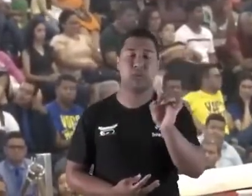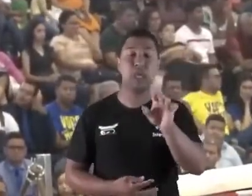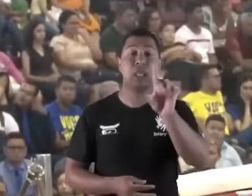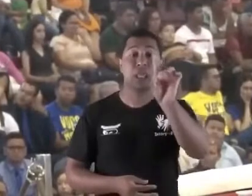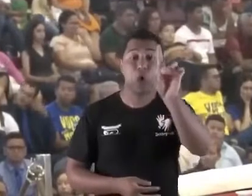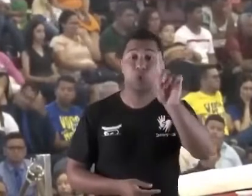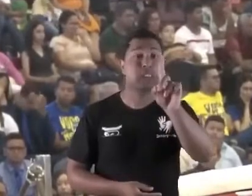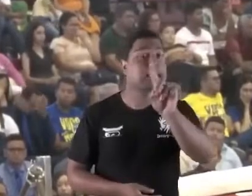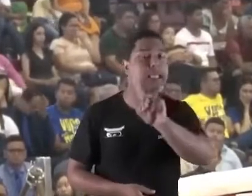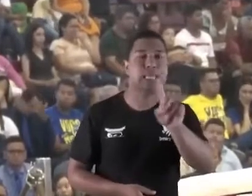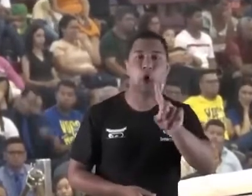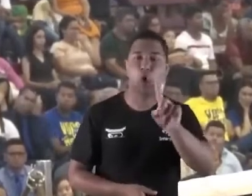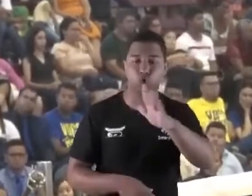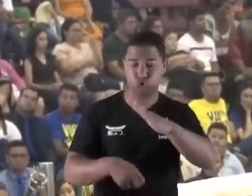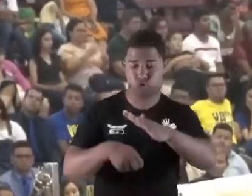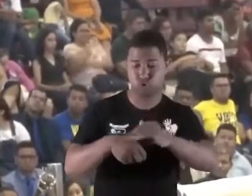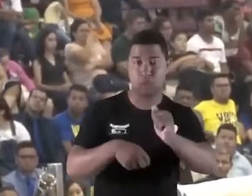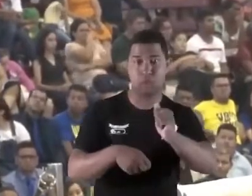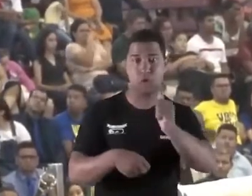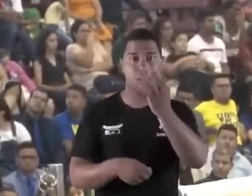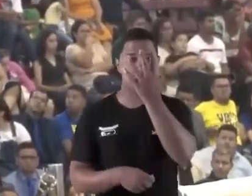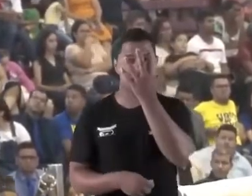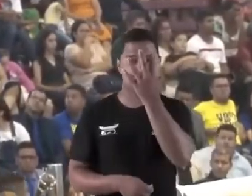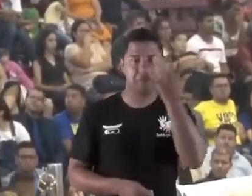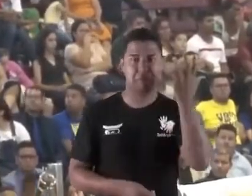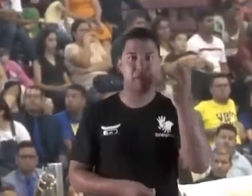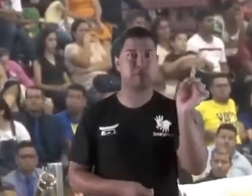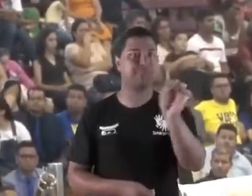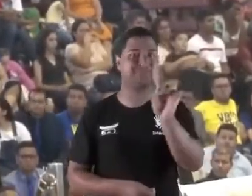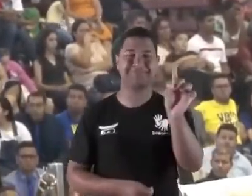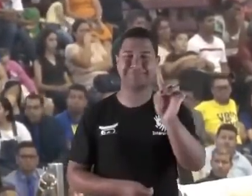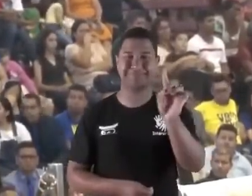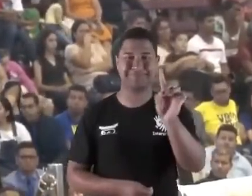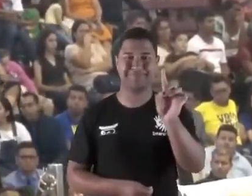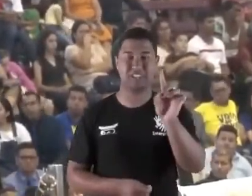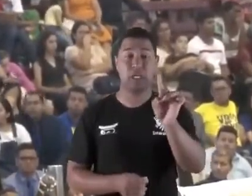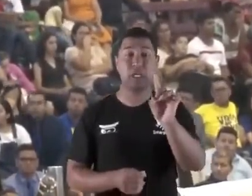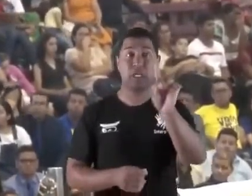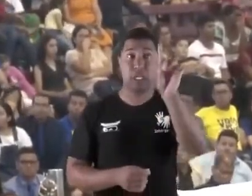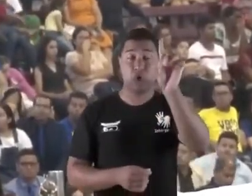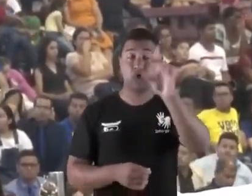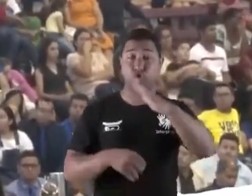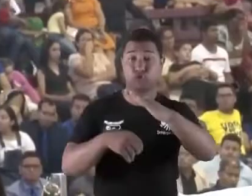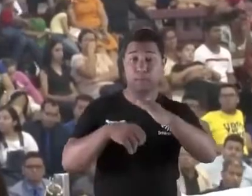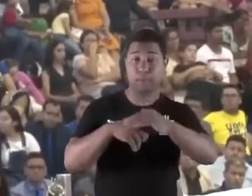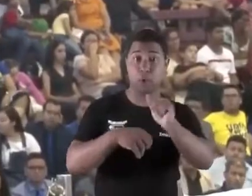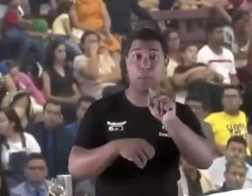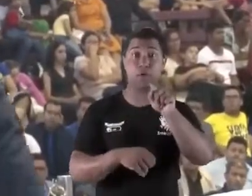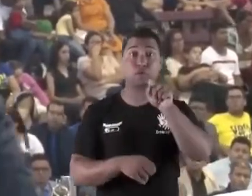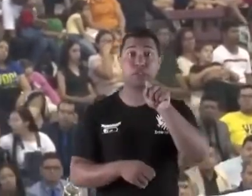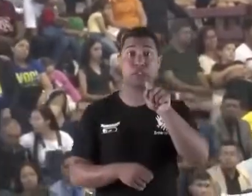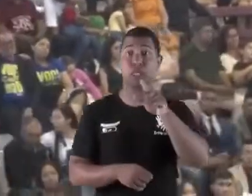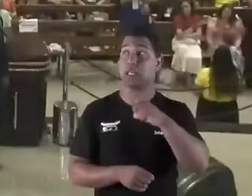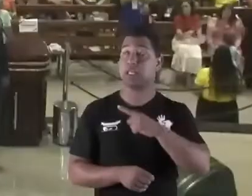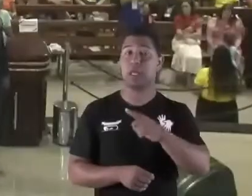Deus te chamou para ter quatro rostos. Quem tem duas caras,